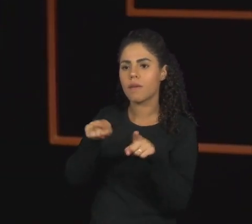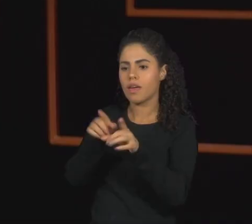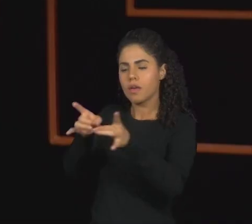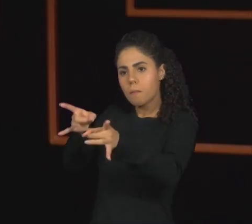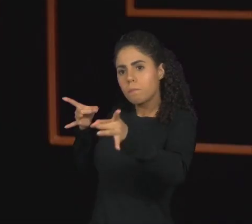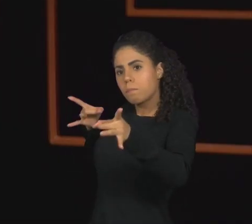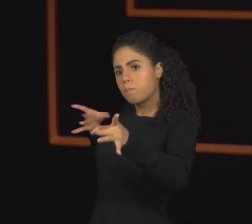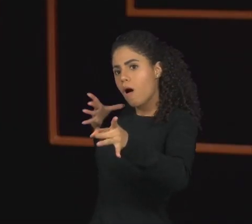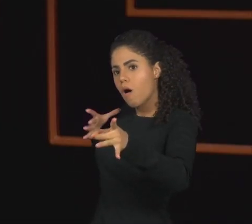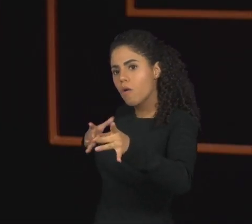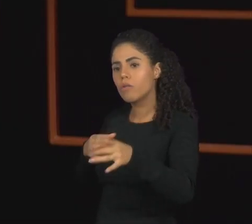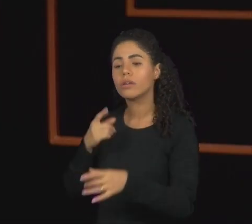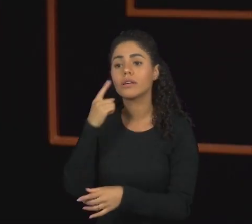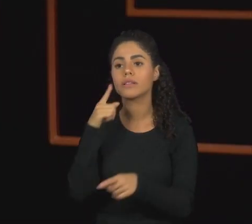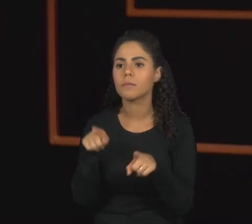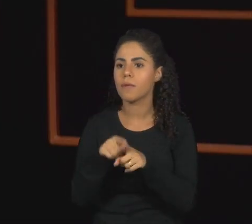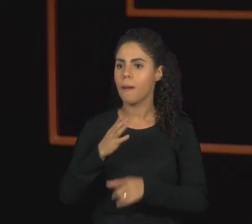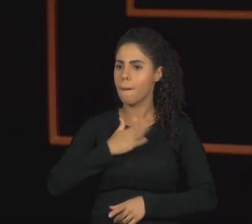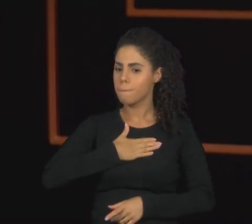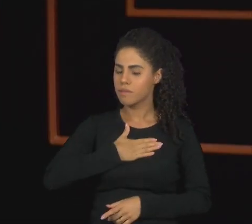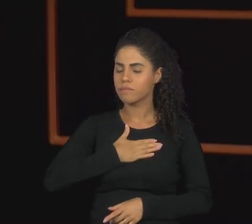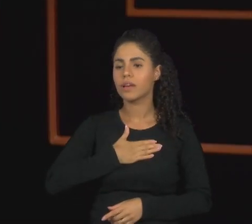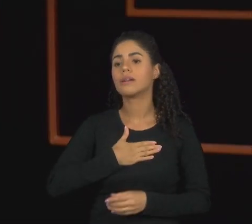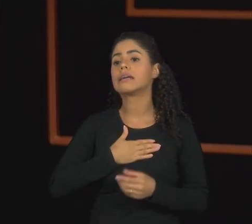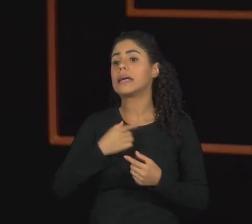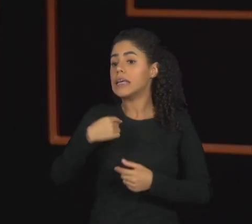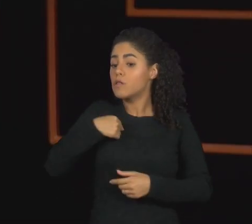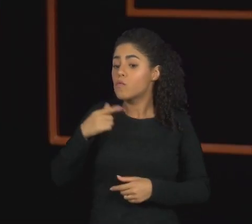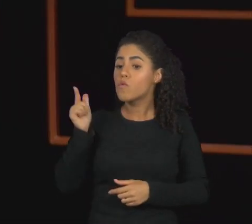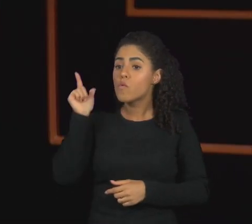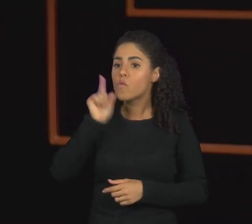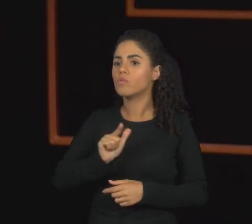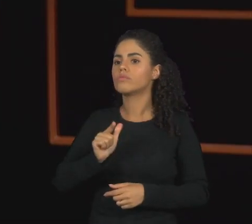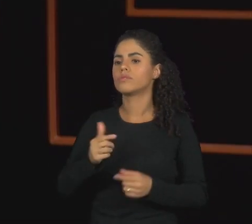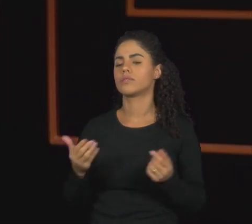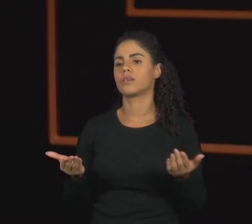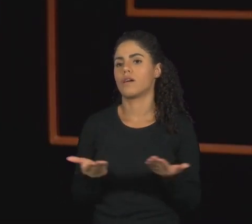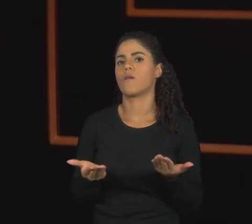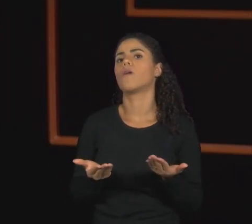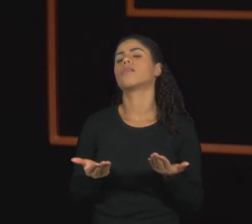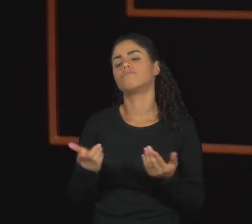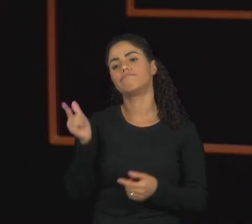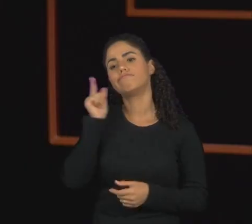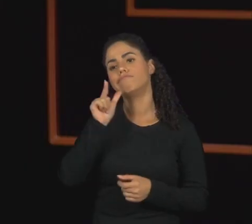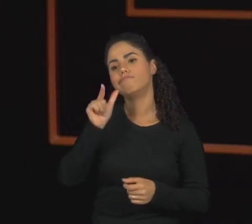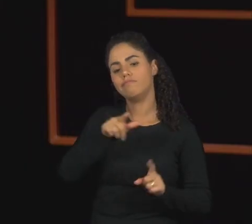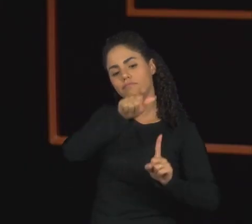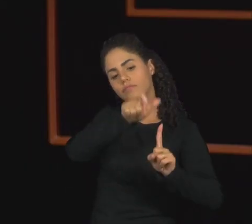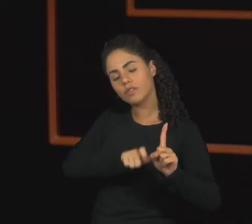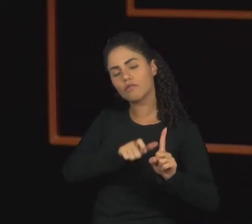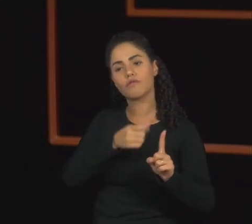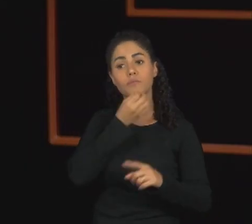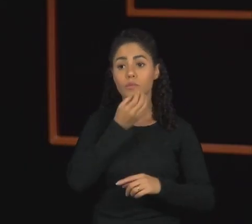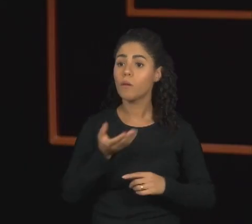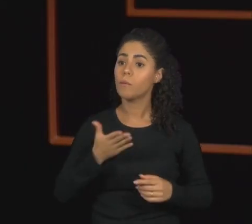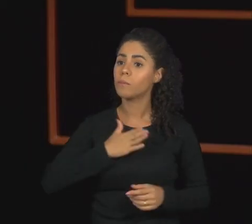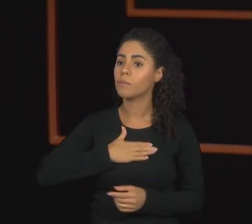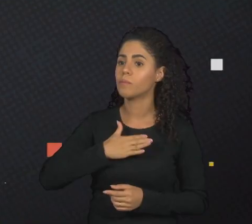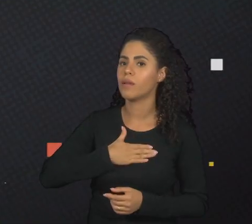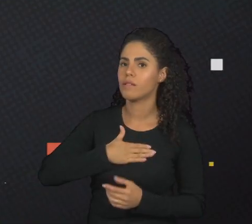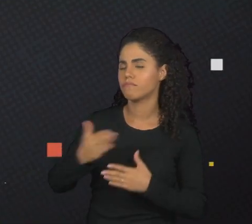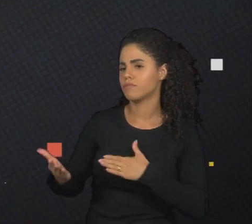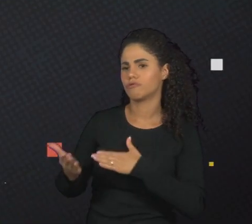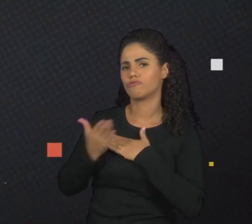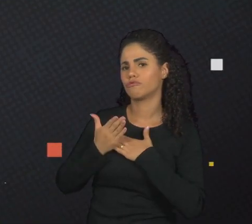muito a minha infância. E quando eu consegui esse papel no filme do Cauã Burger, foi